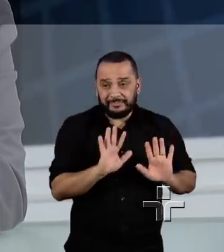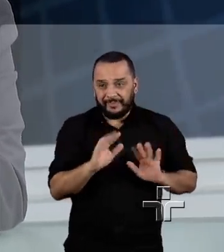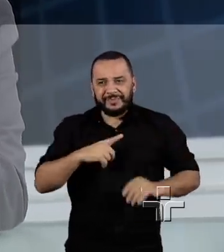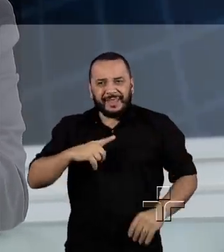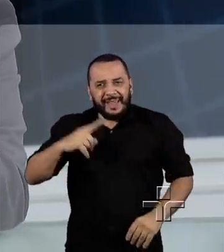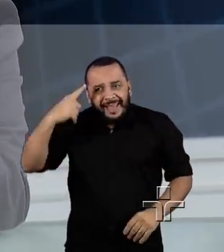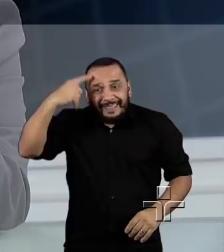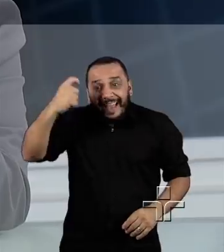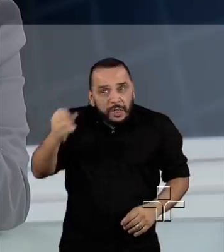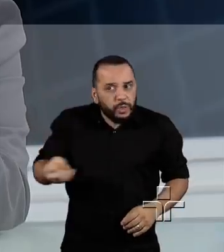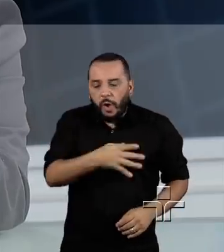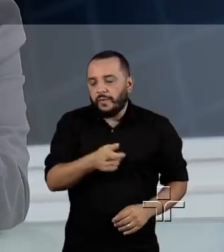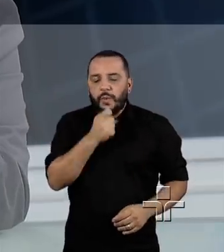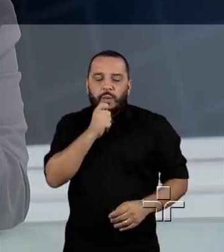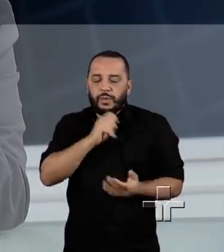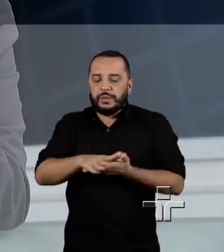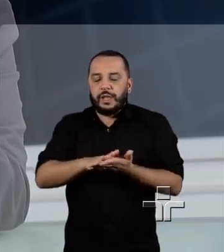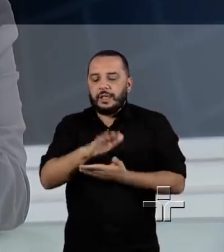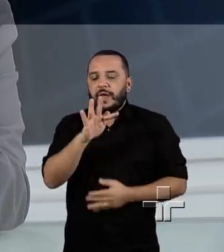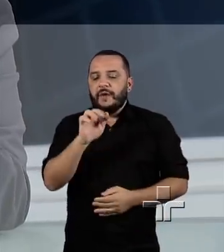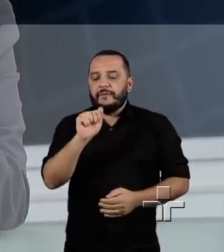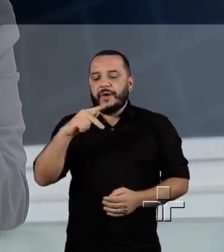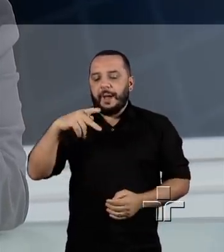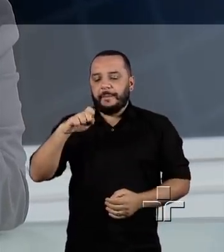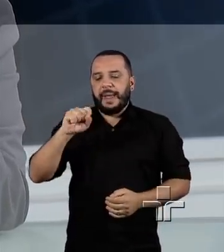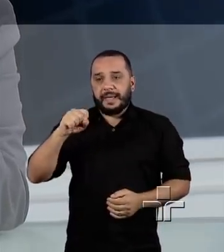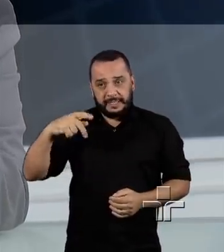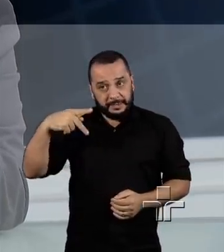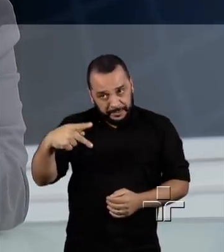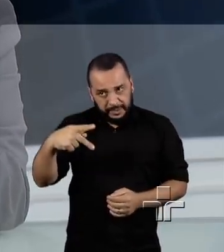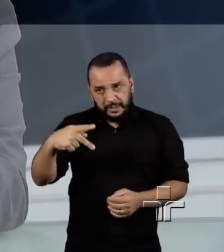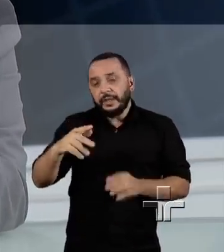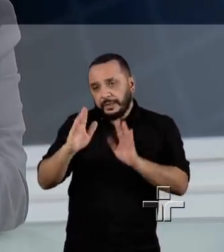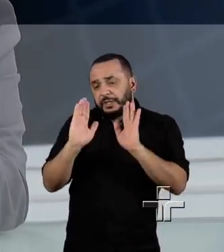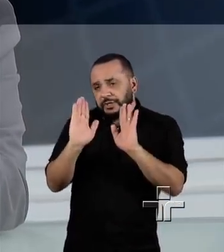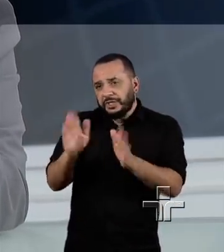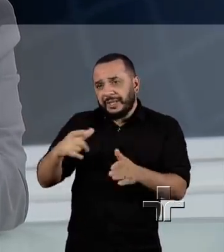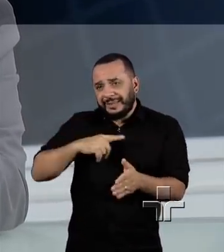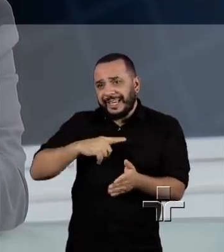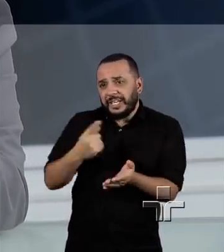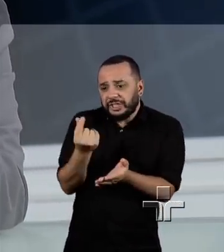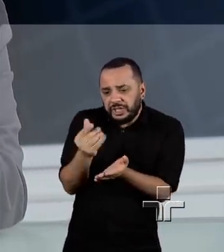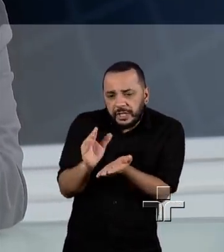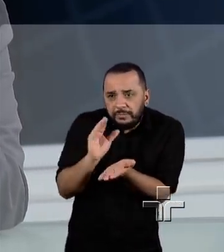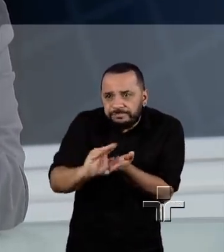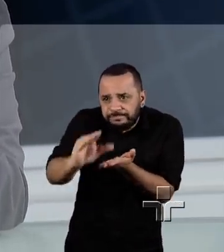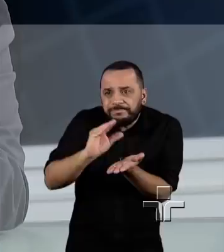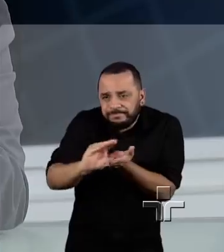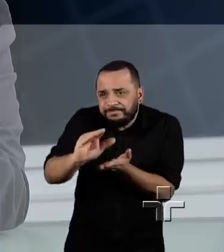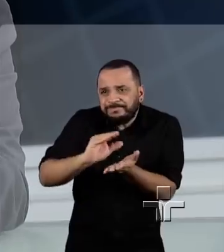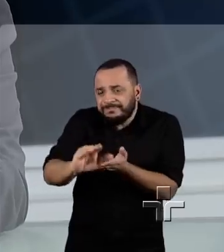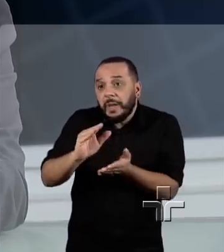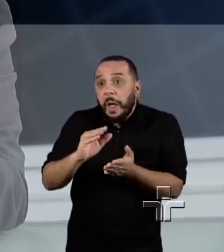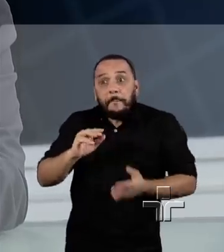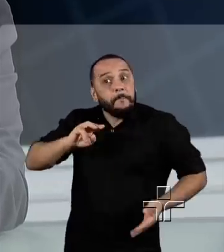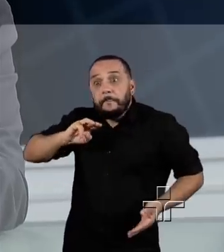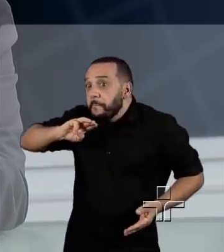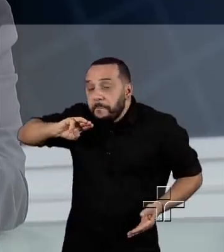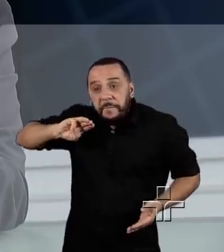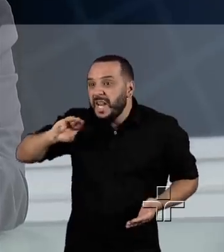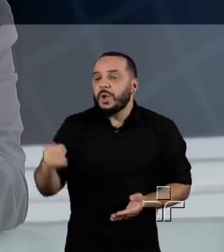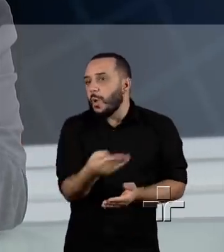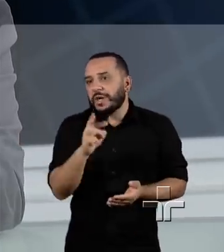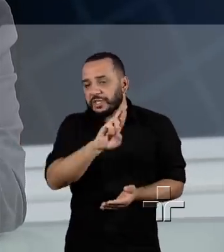A FAPESP tem um programa exitoso, o PIT, que investe dinheiro. Ela investiu algumas centenas de milhões de reais, mas